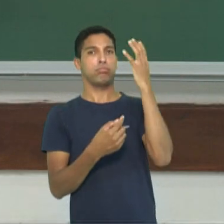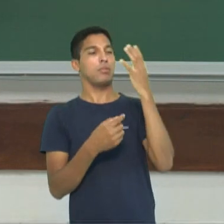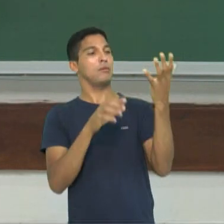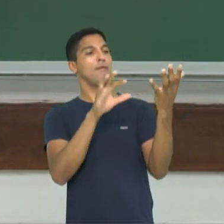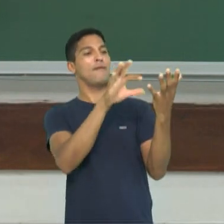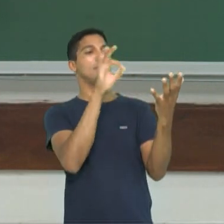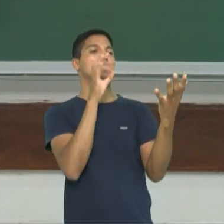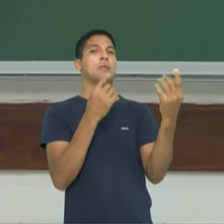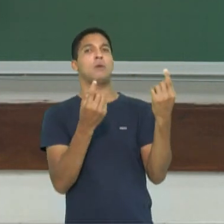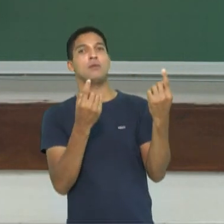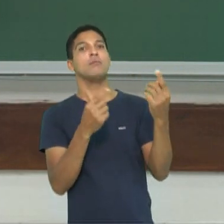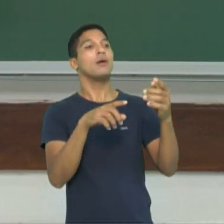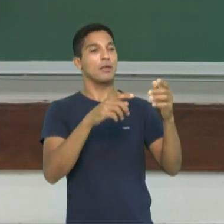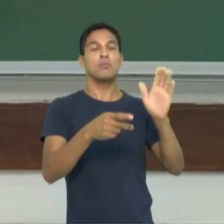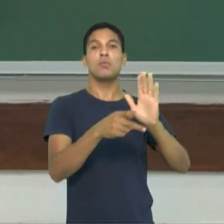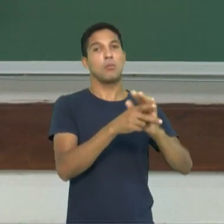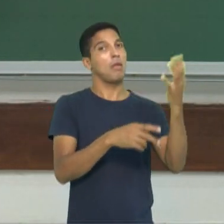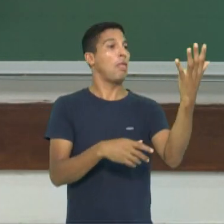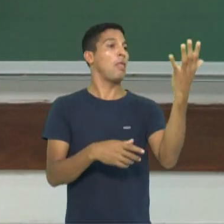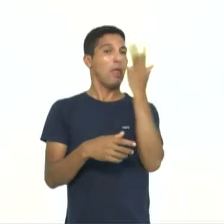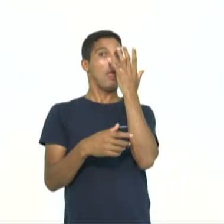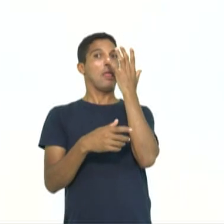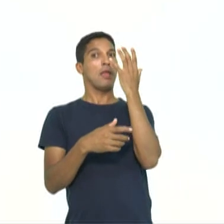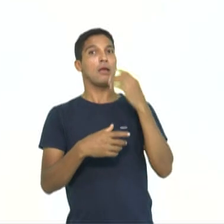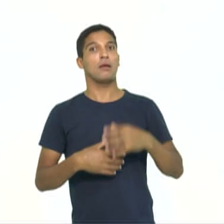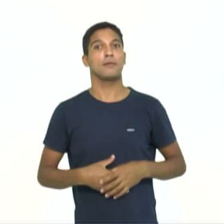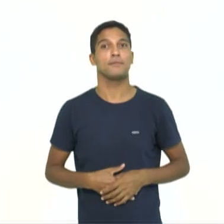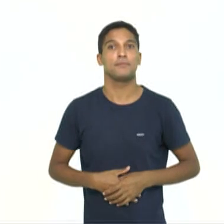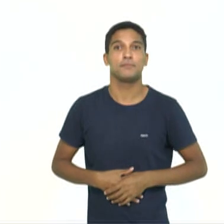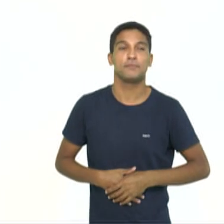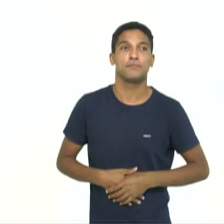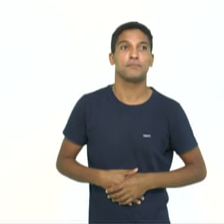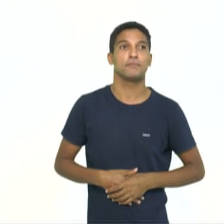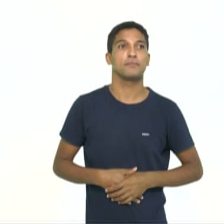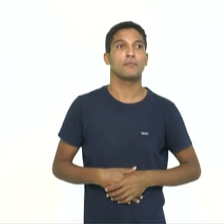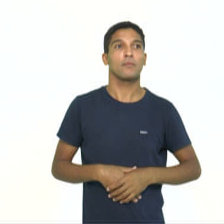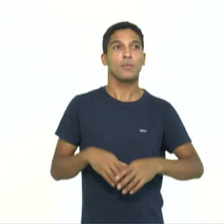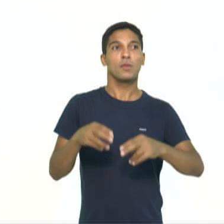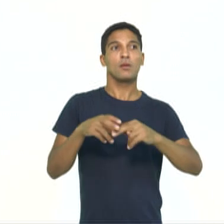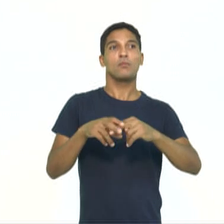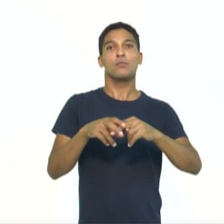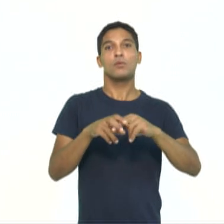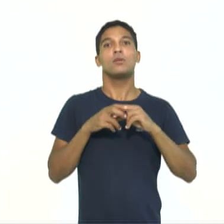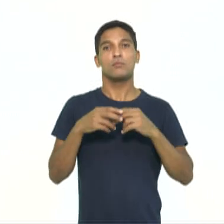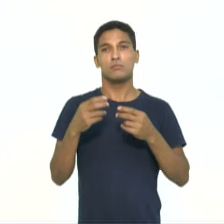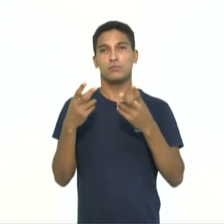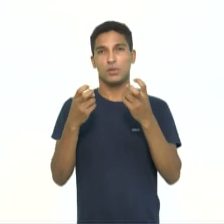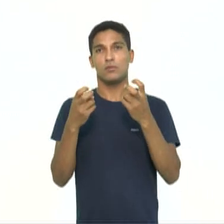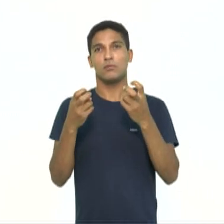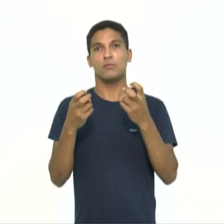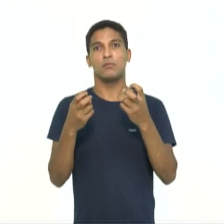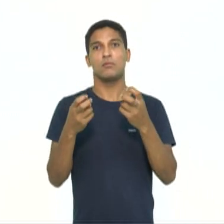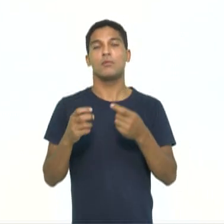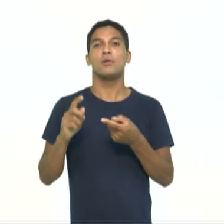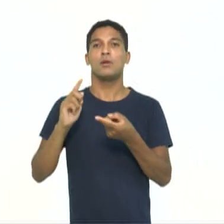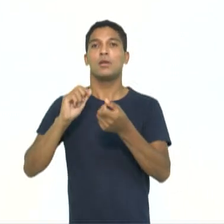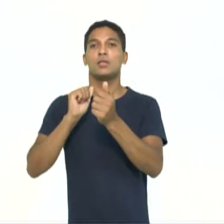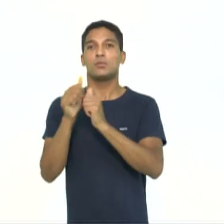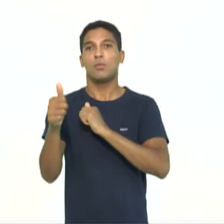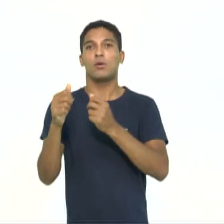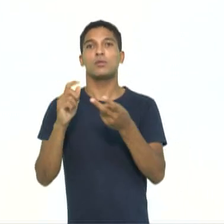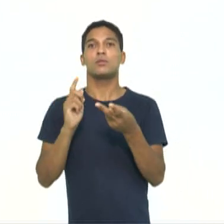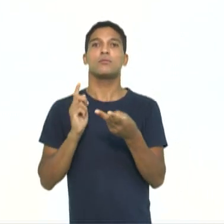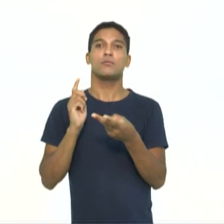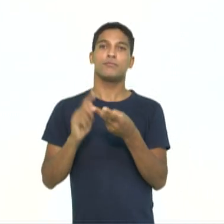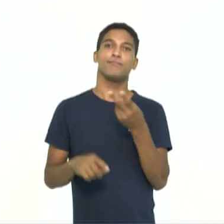essa questão. Então, esportes, livros, séries, revistas, coleções, o camping, né, vou aprender isso, vou aprender a fazer